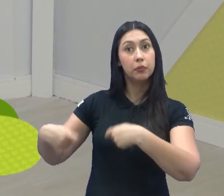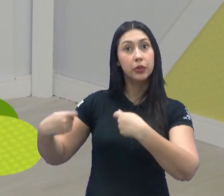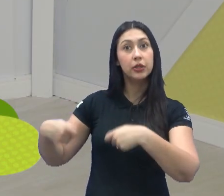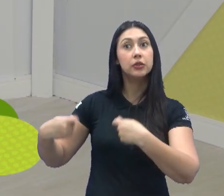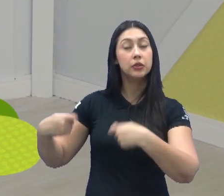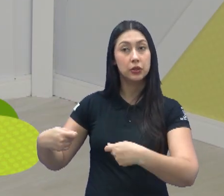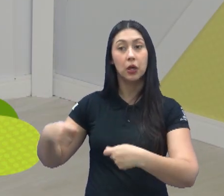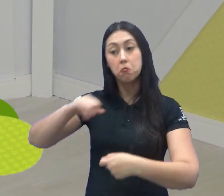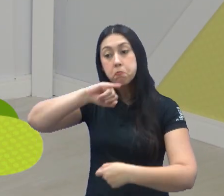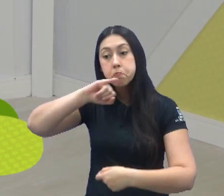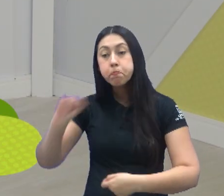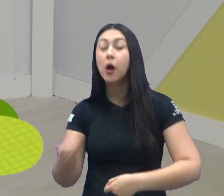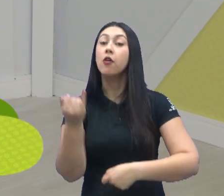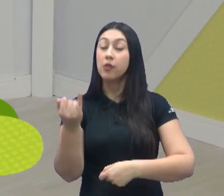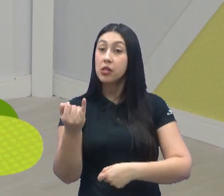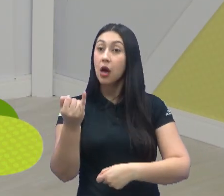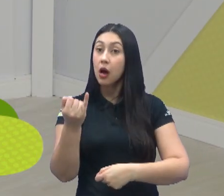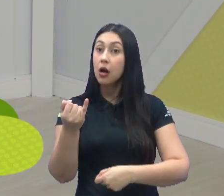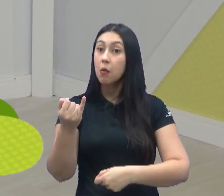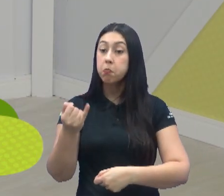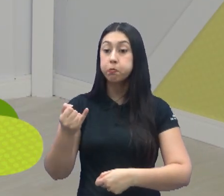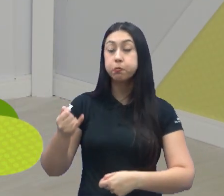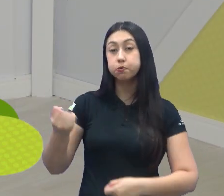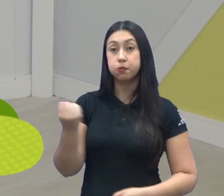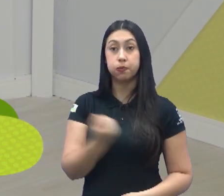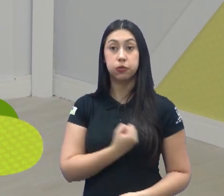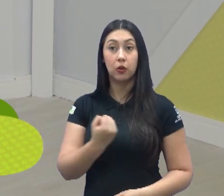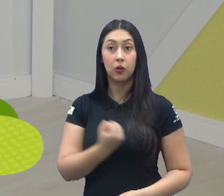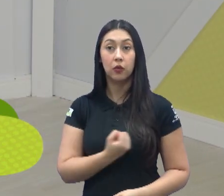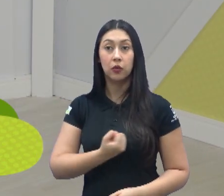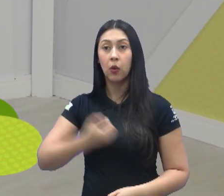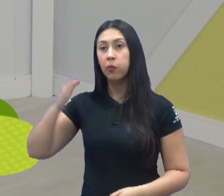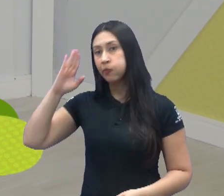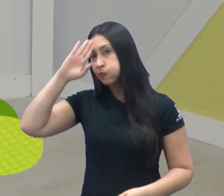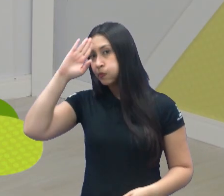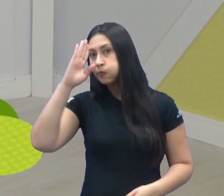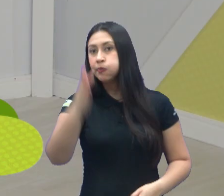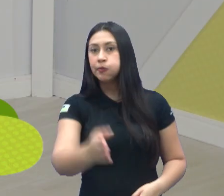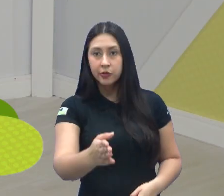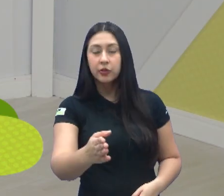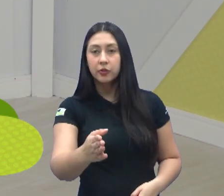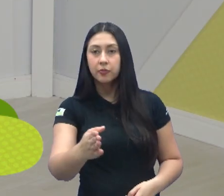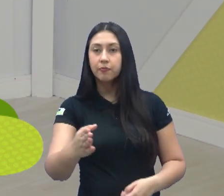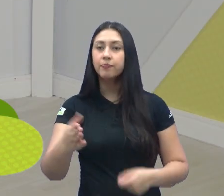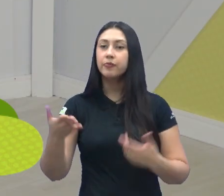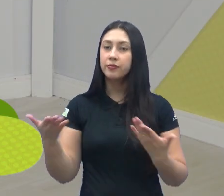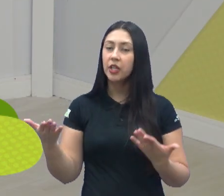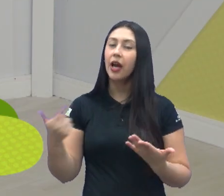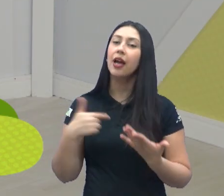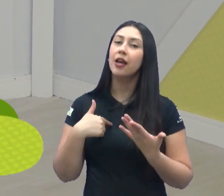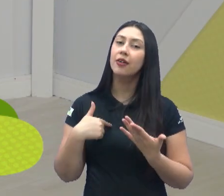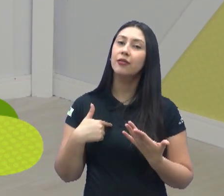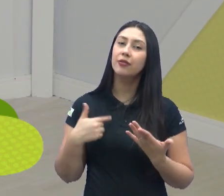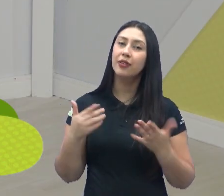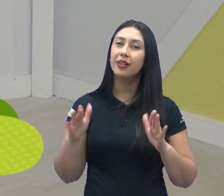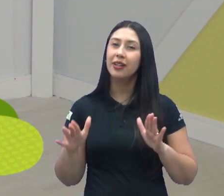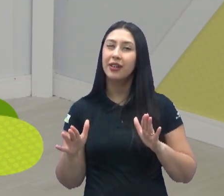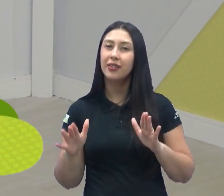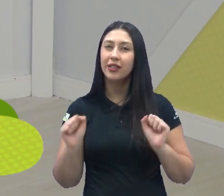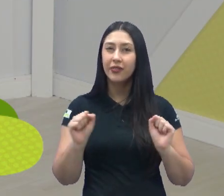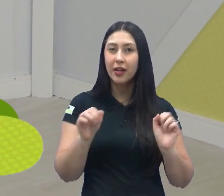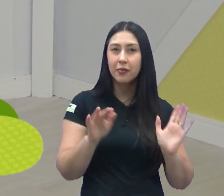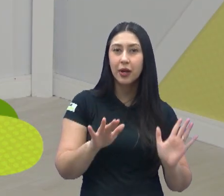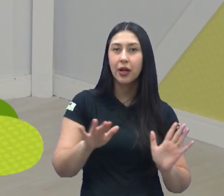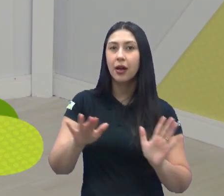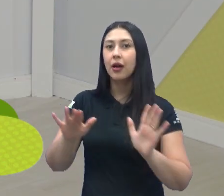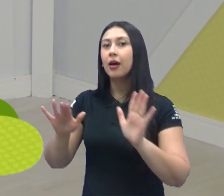e não desperdiçar pontos contra adversários diretos que estão embaixo na tabela. Eu vou fazer que nem o Joãozinho faz, assim, quando ele vai virar e passar a bola para